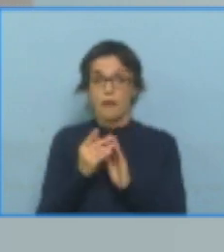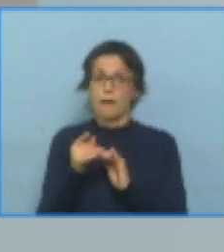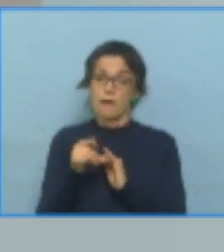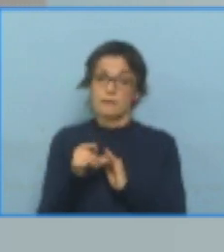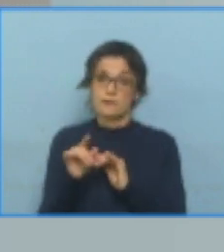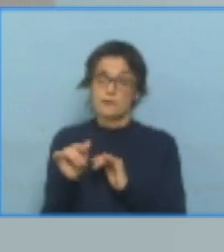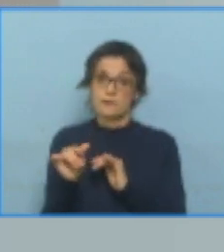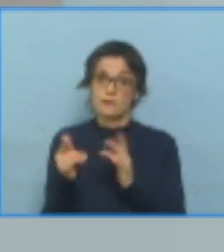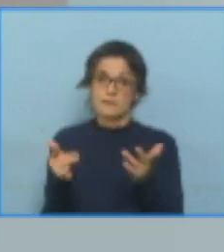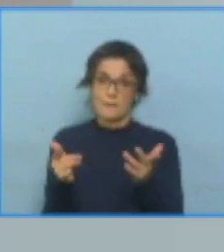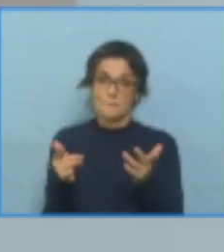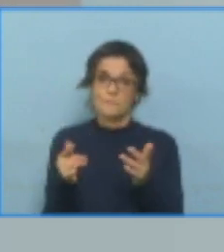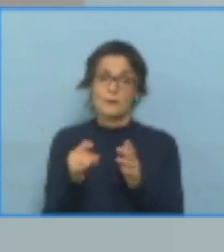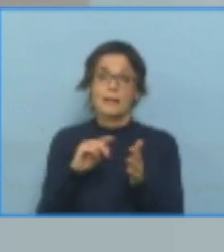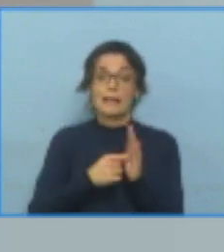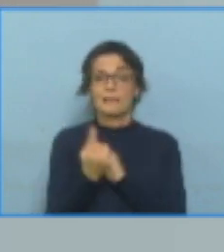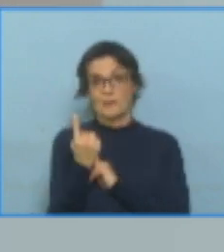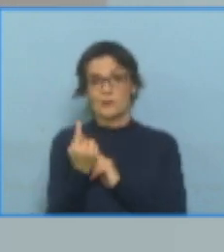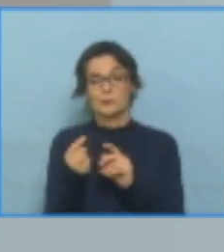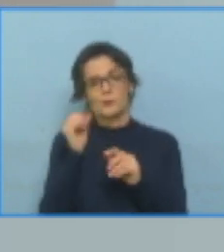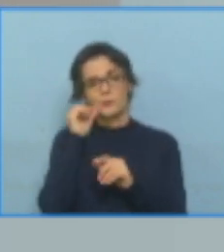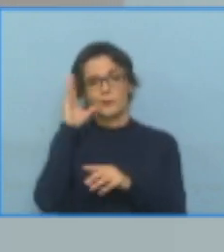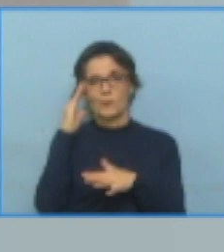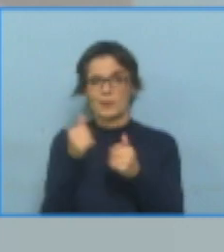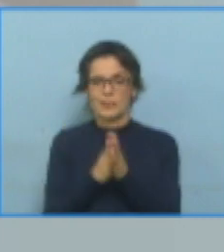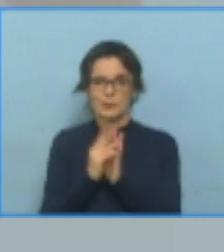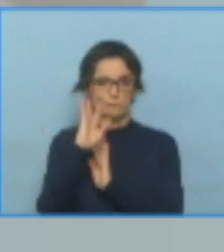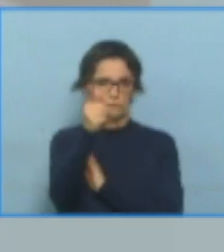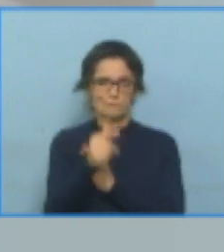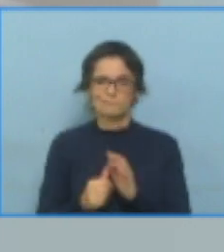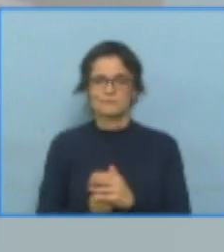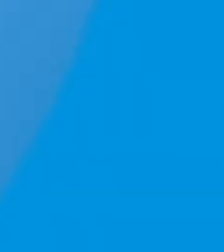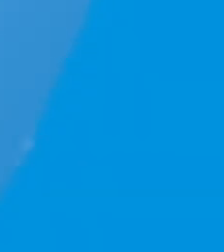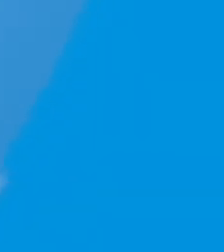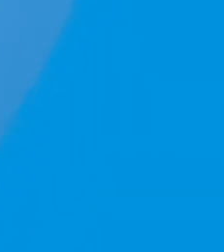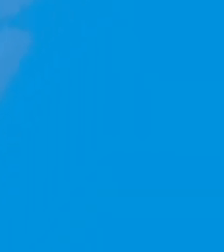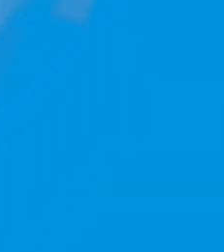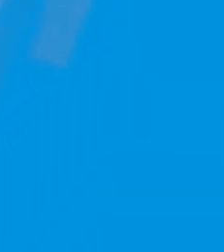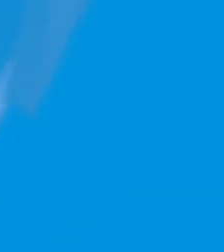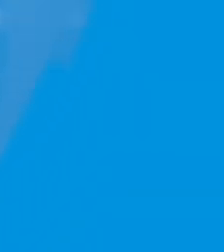isso sintonizar a Antena 1. Tenha então uma muito boa tarde. Até amanhã, se Deus quiser.